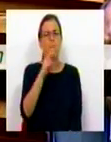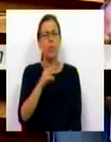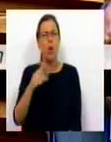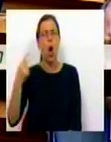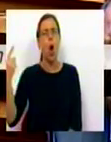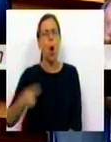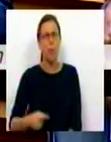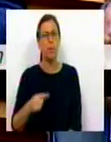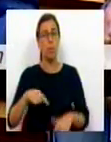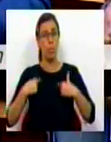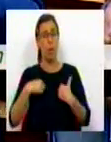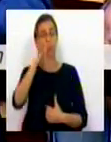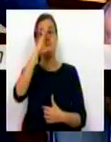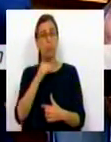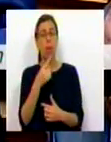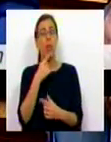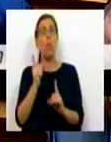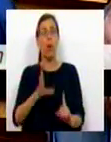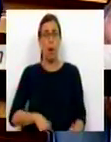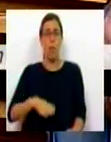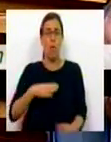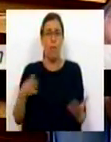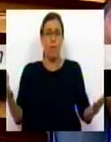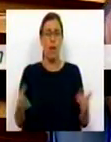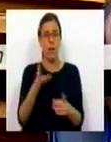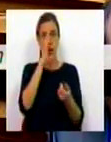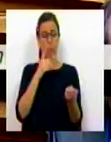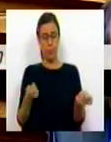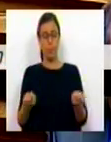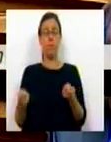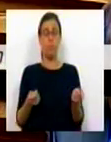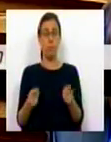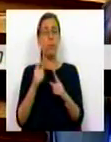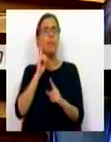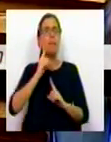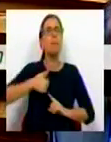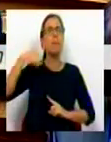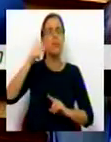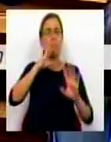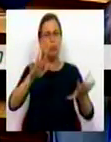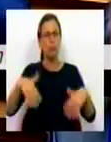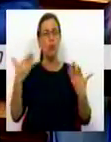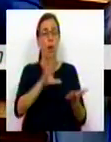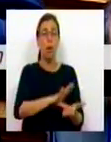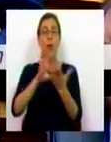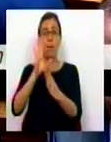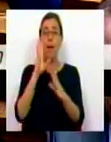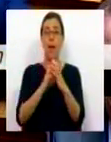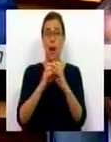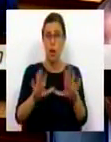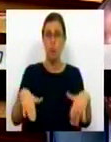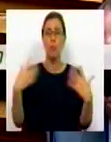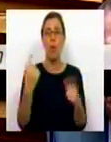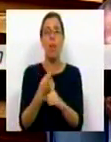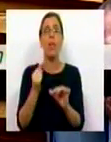de obrigações do próprio Estado, num sinal de confiança em relação a esta governação e, mais, e acima de tudo, que é possível capitalizar a Caixa